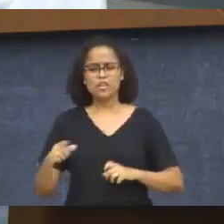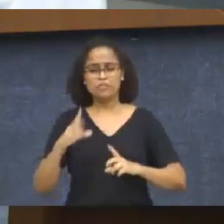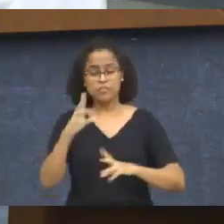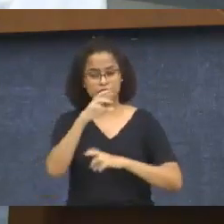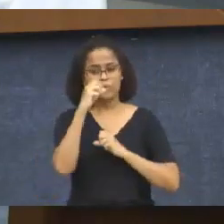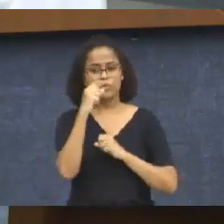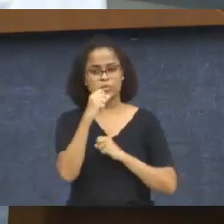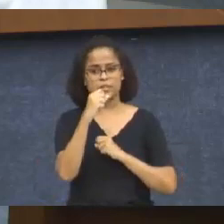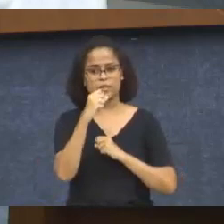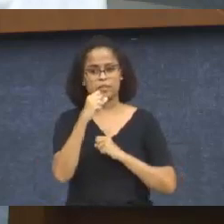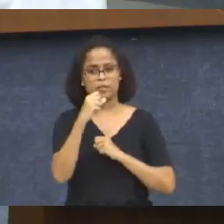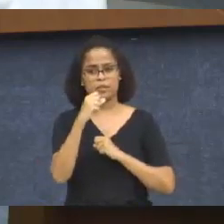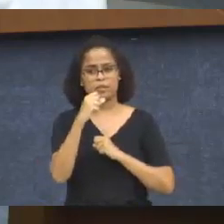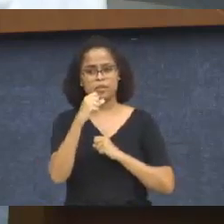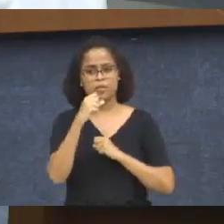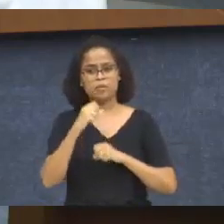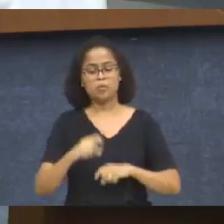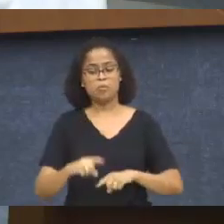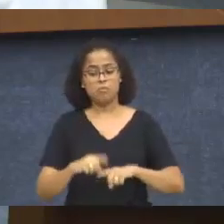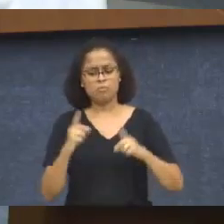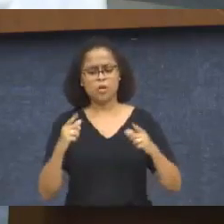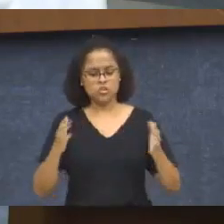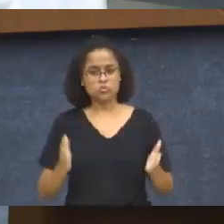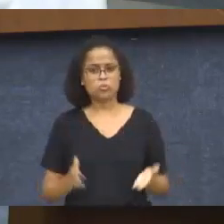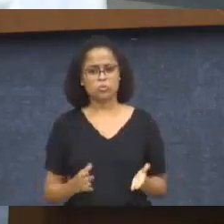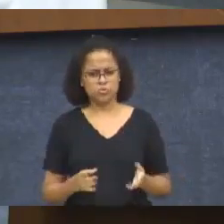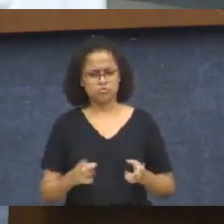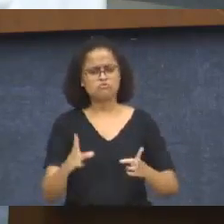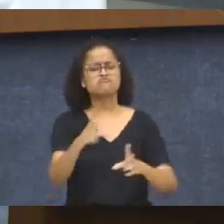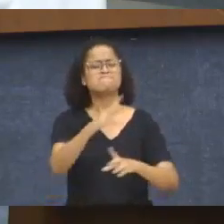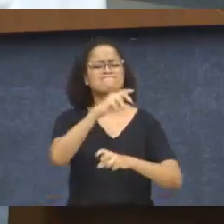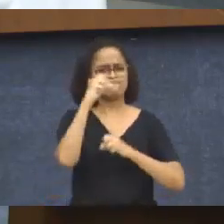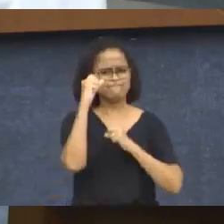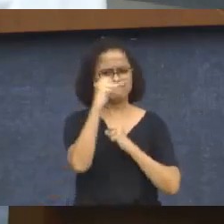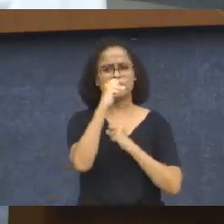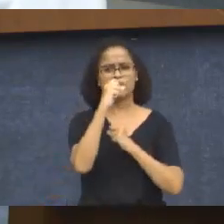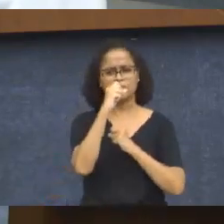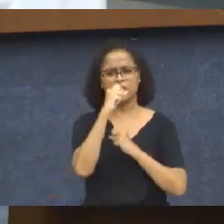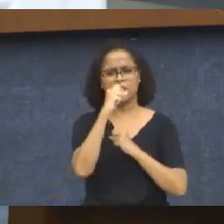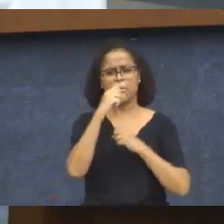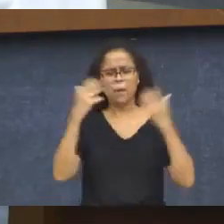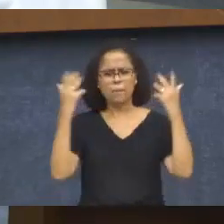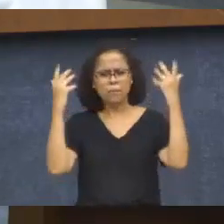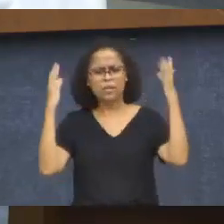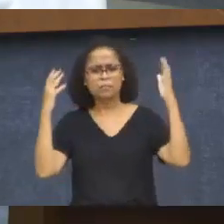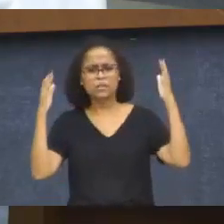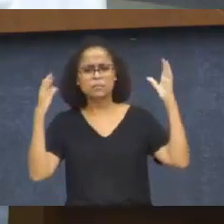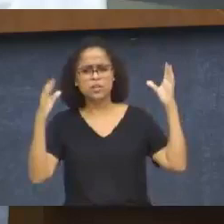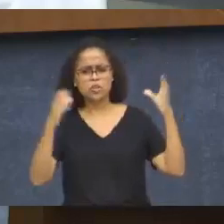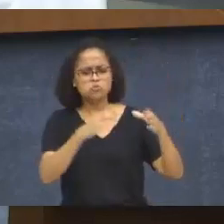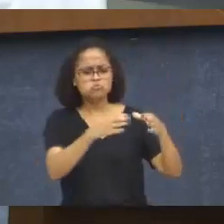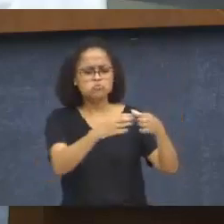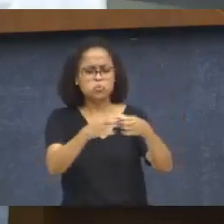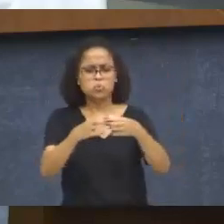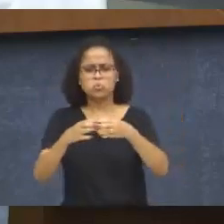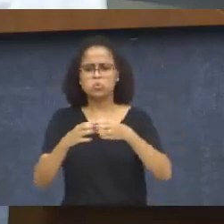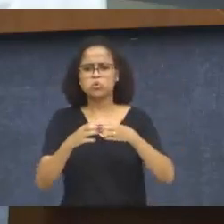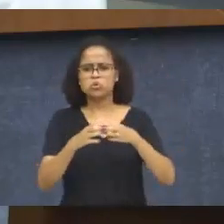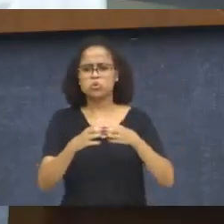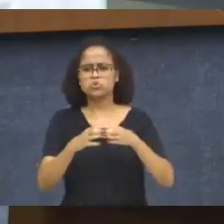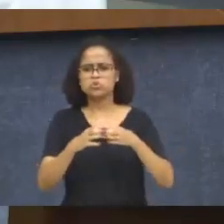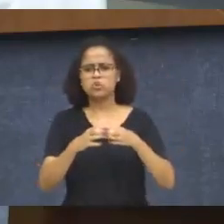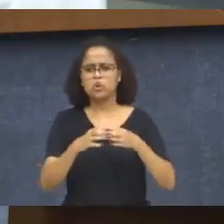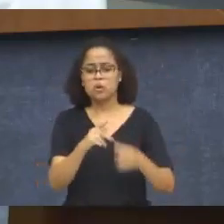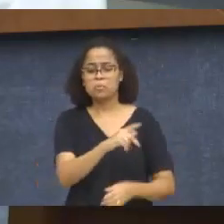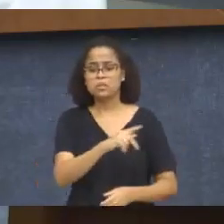na CPI. E eu aproveito aqui para fazer o registro, parabenizando todos os membros da CPI, em especial o nosso presidente Juliano Lopes e o